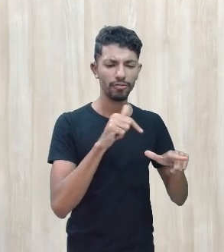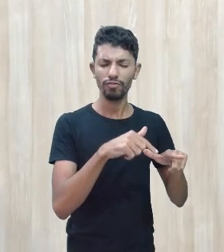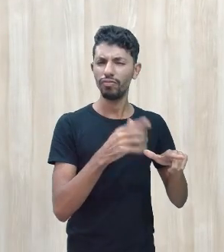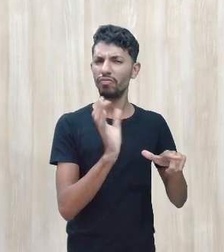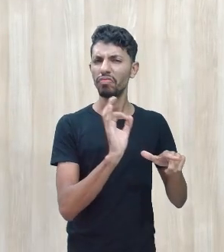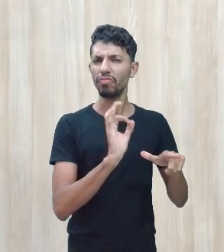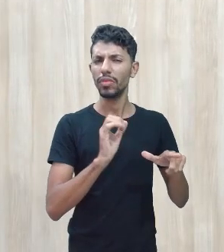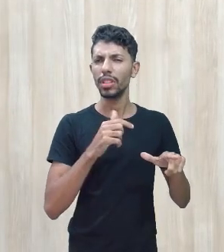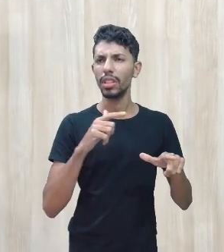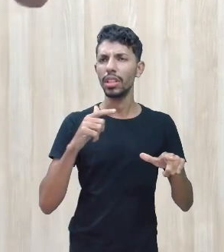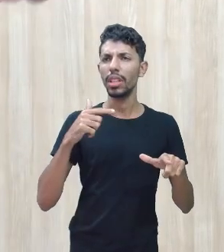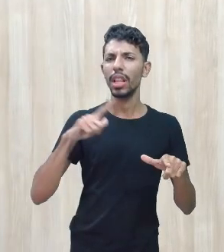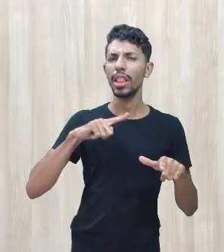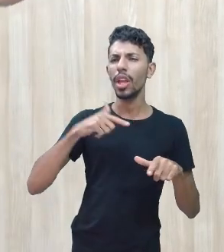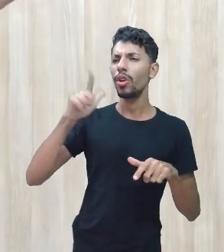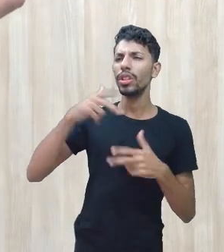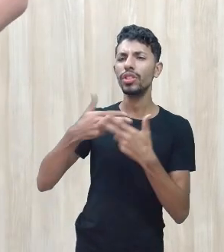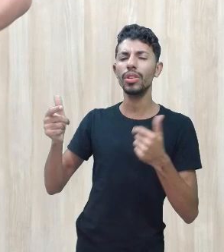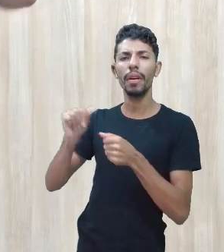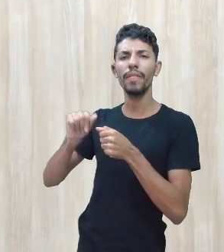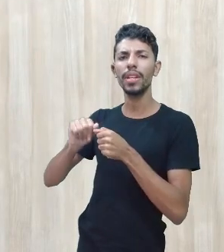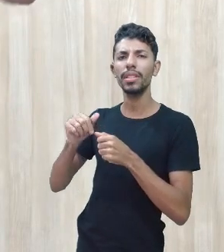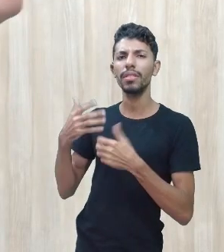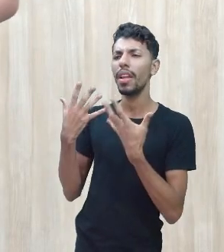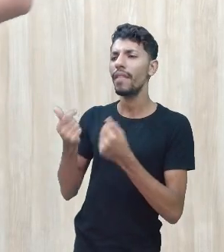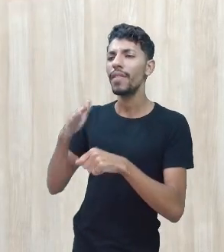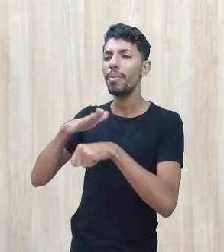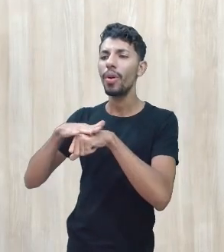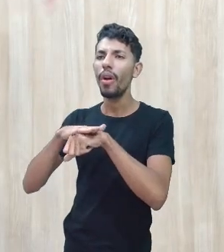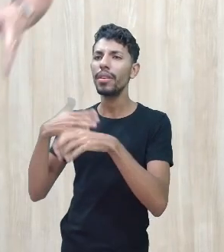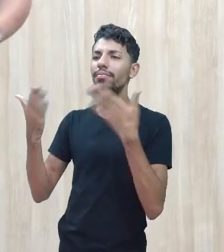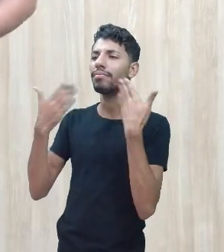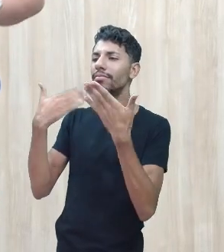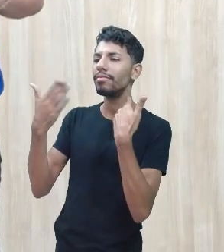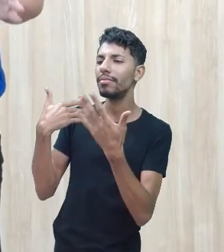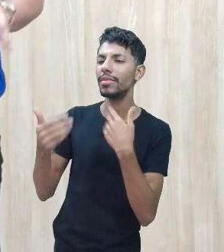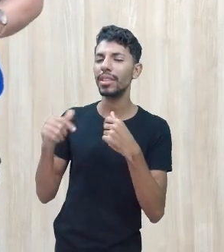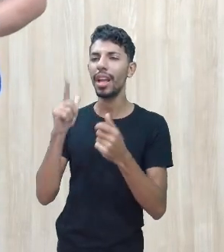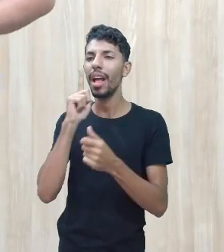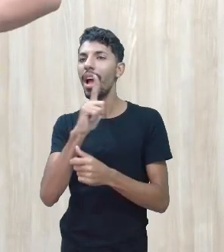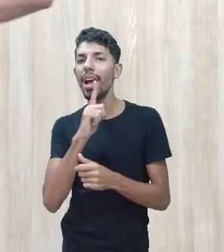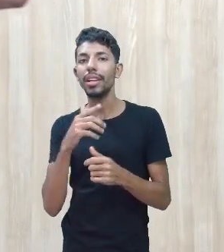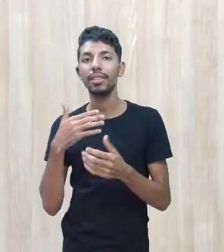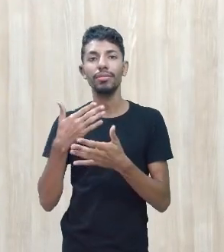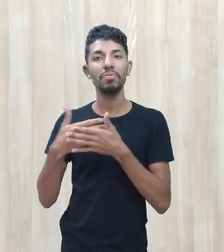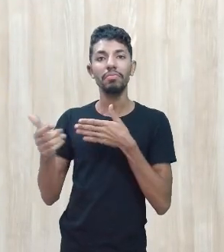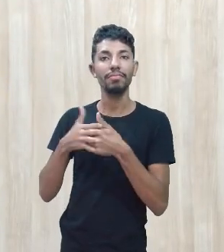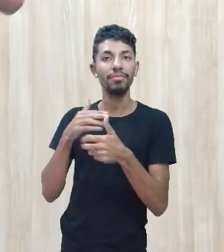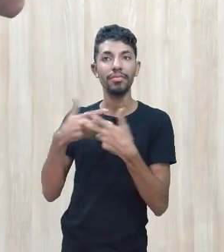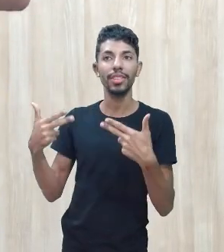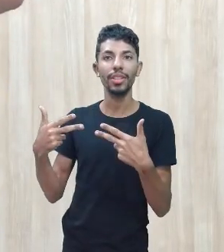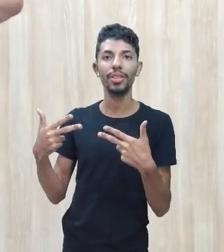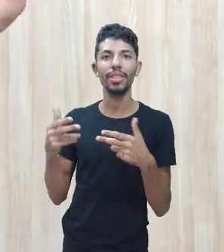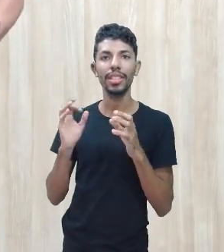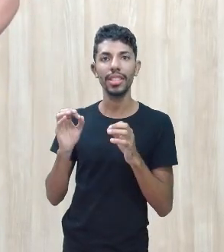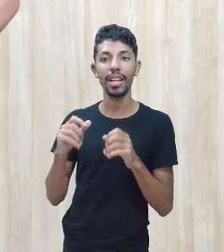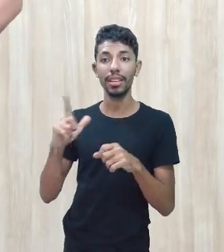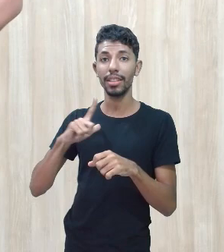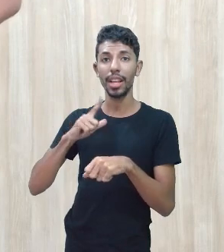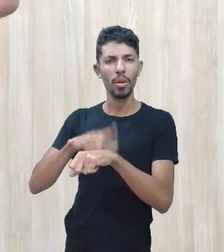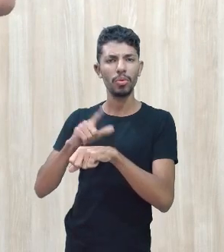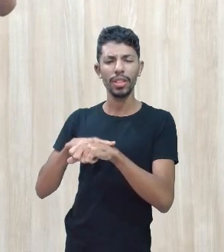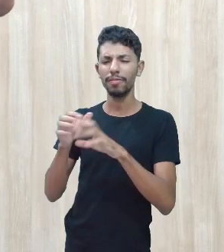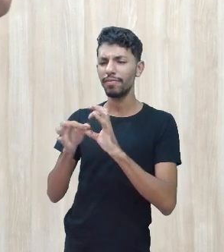lá, de boa mesmo, sem tempo. Ó, vamos ali conversar, vamos lanchar, vamos ficar de boa ali? Quando você está com o tempo total,